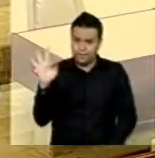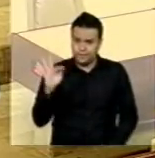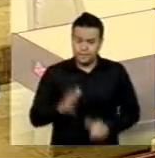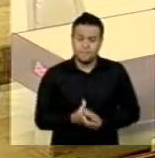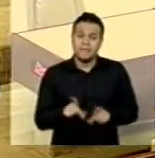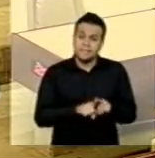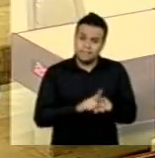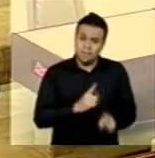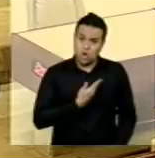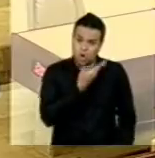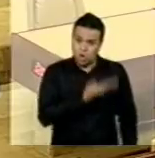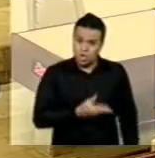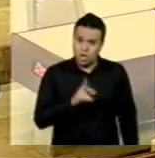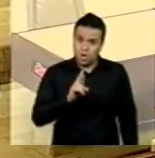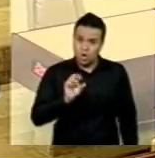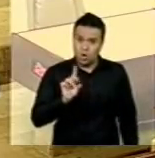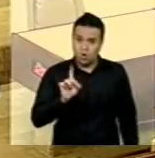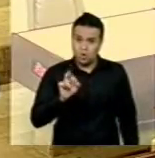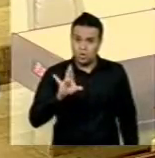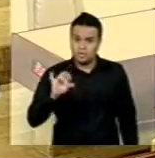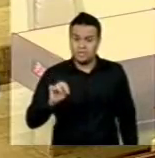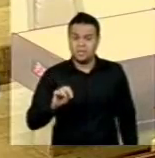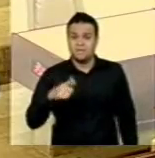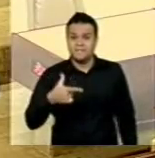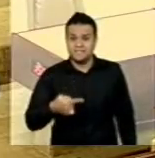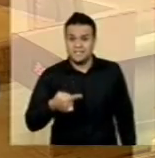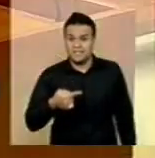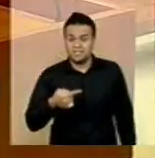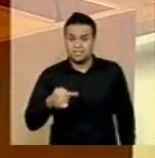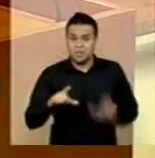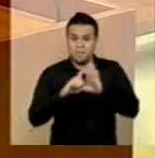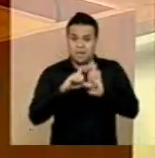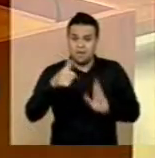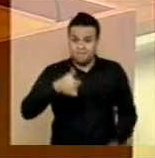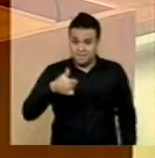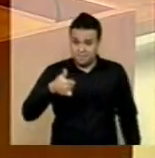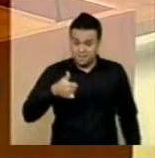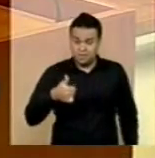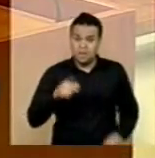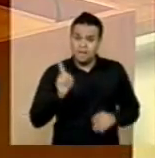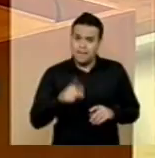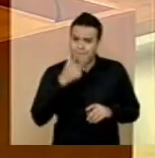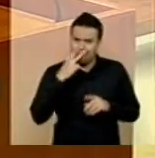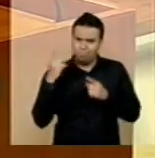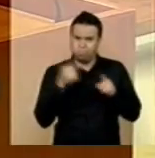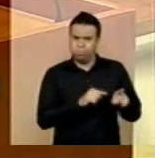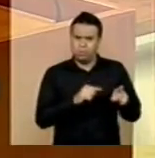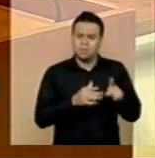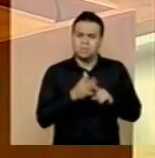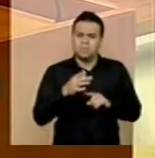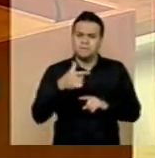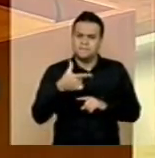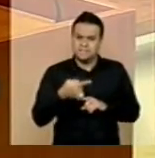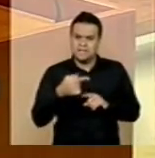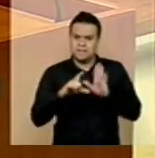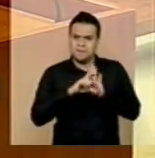Rodrigo, o 27, parágrafo 1º, esse ataque ao 27, parágrafo 1º, além